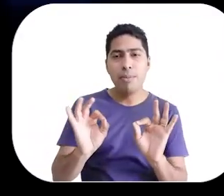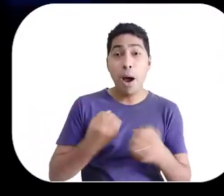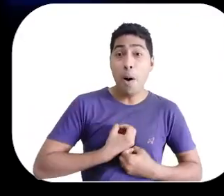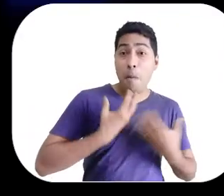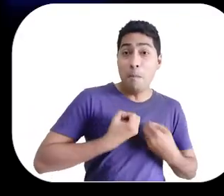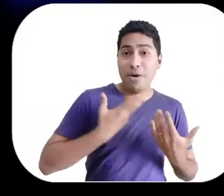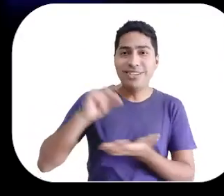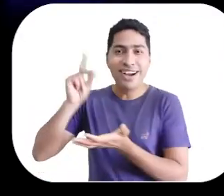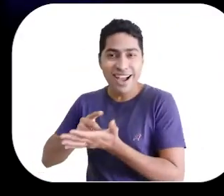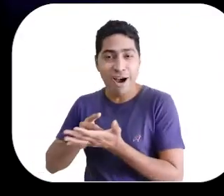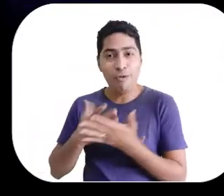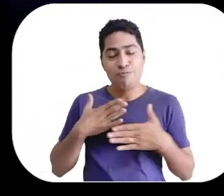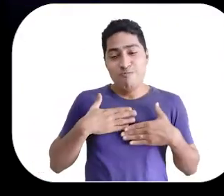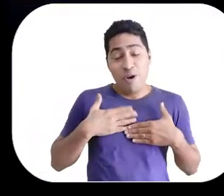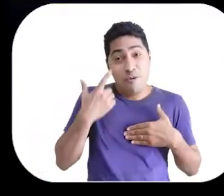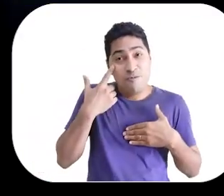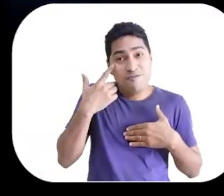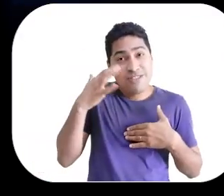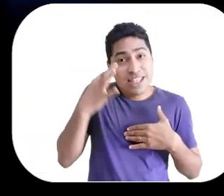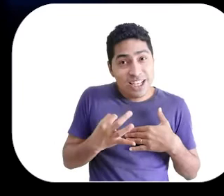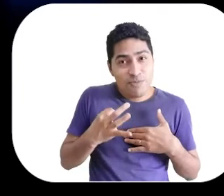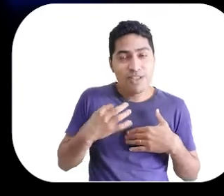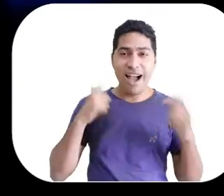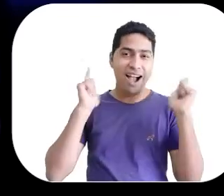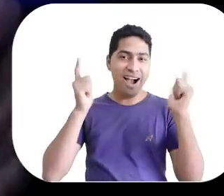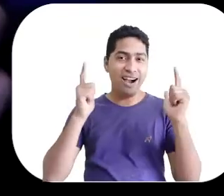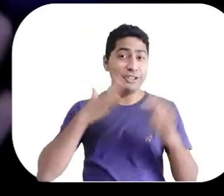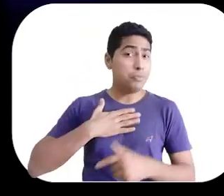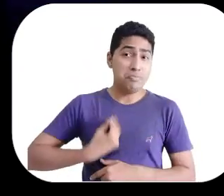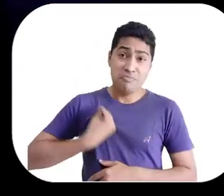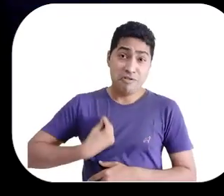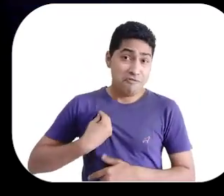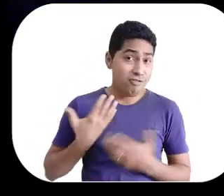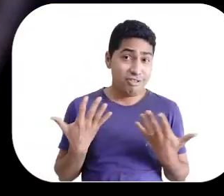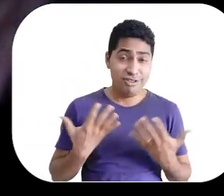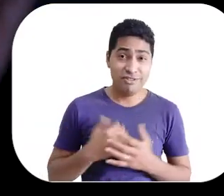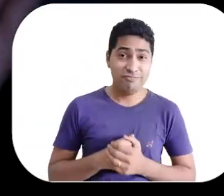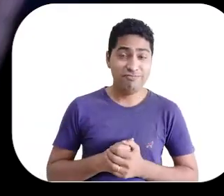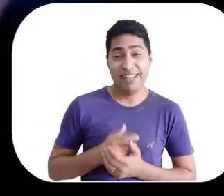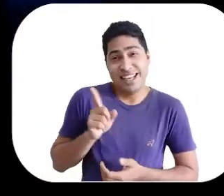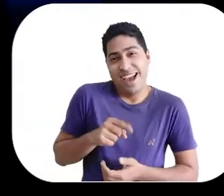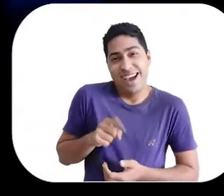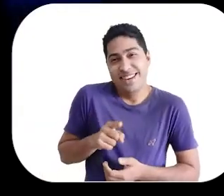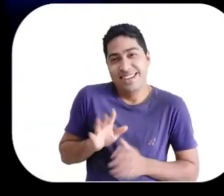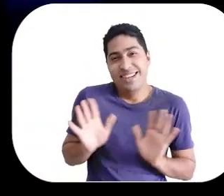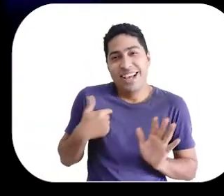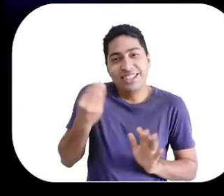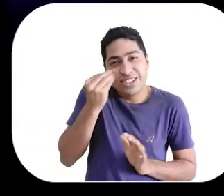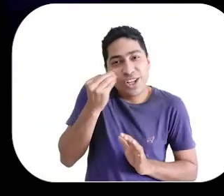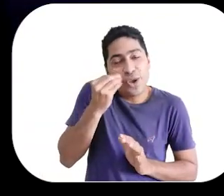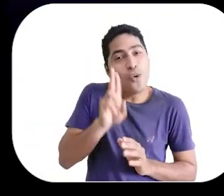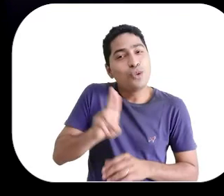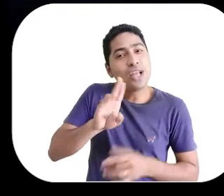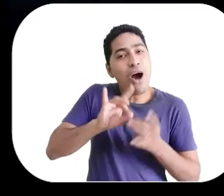poesia realidade. A meu ver, é para isso que a arte serve na minha vida. E aí foi o que a gente fez com um